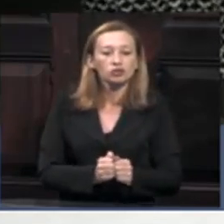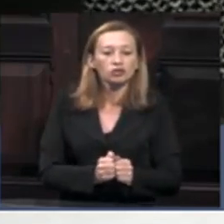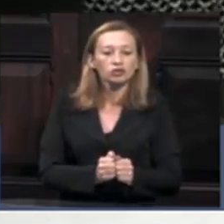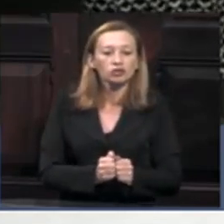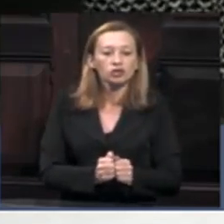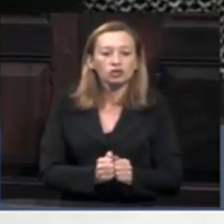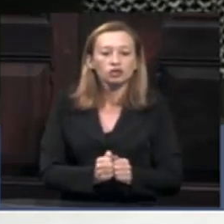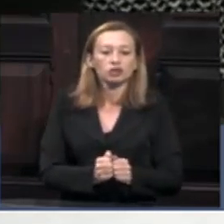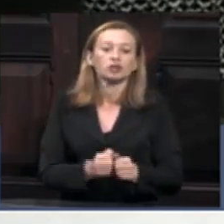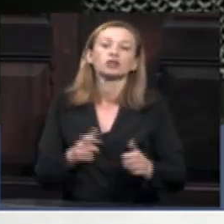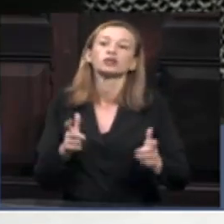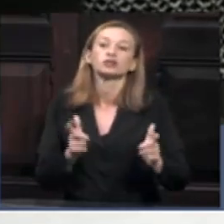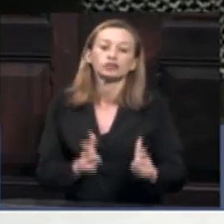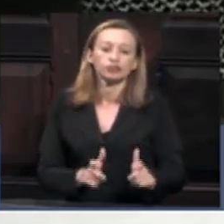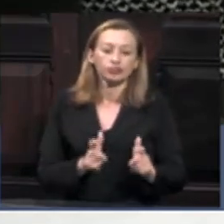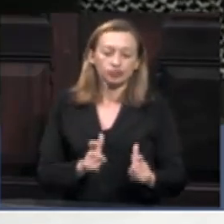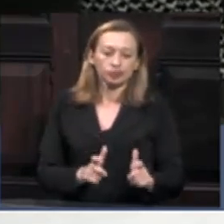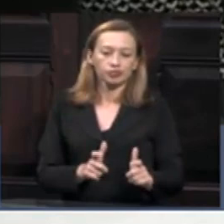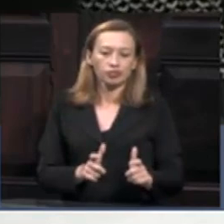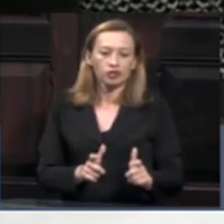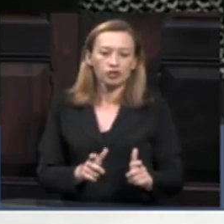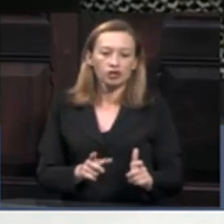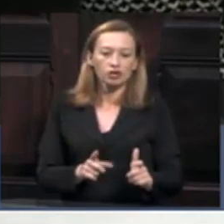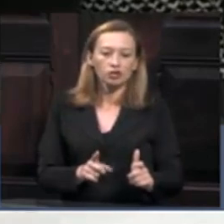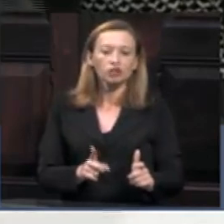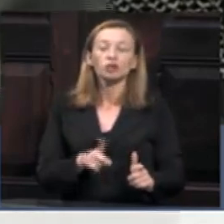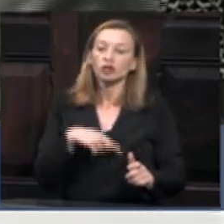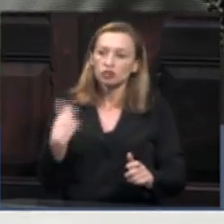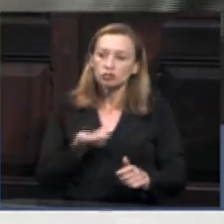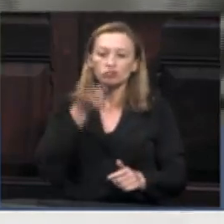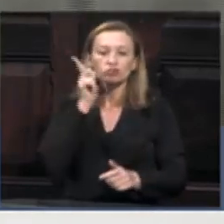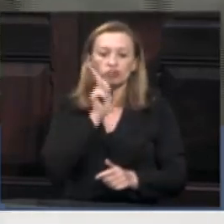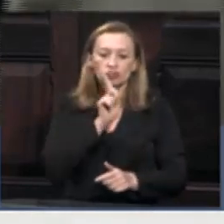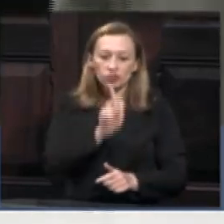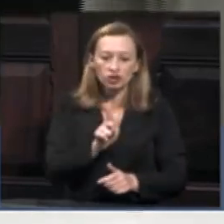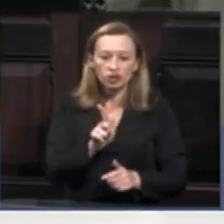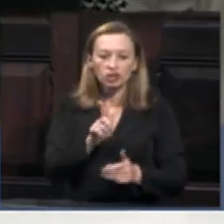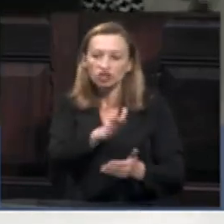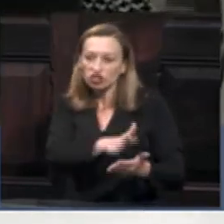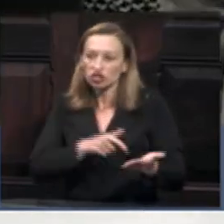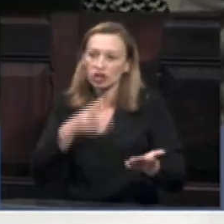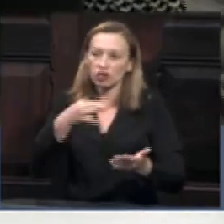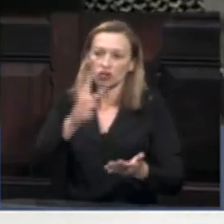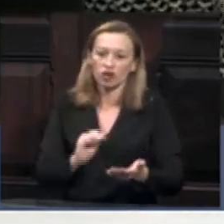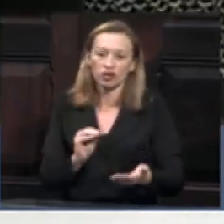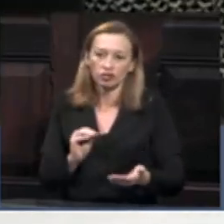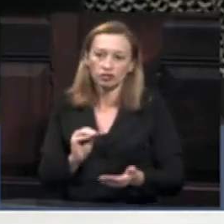junto a essa casa, para que consigamos derrubar